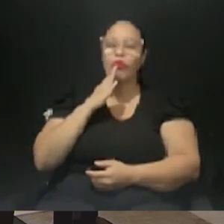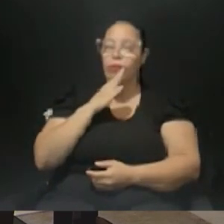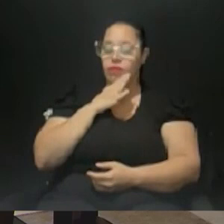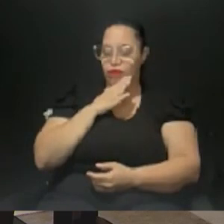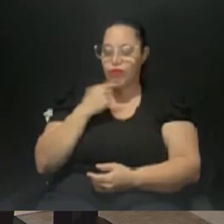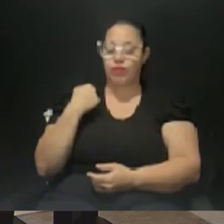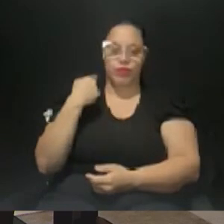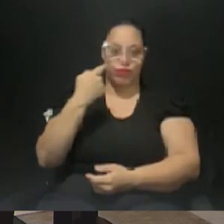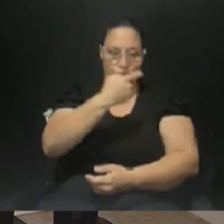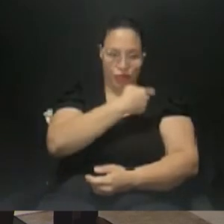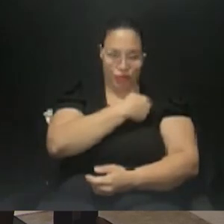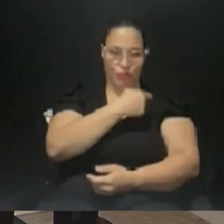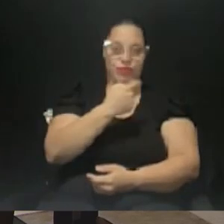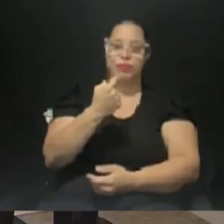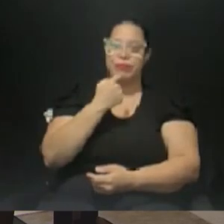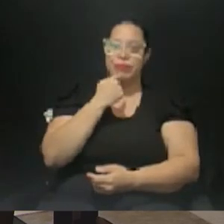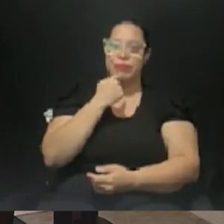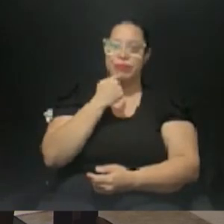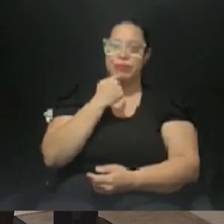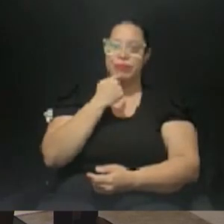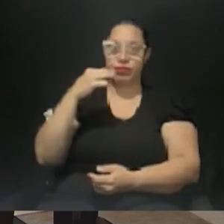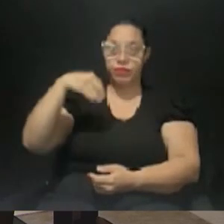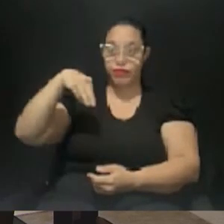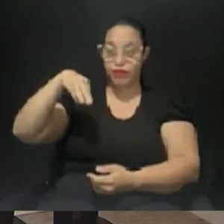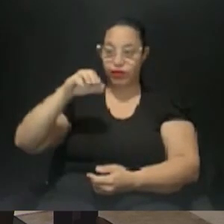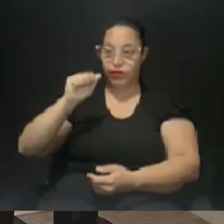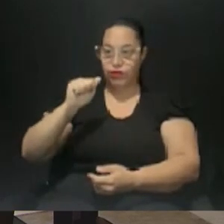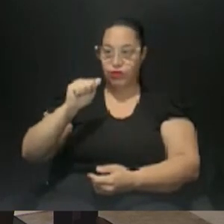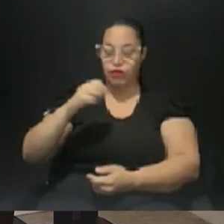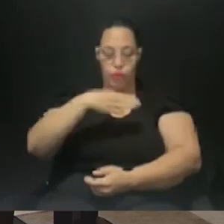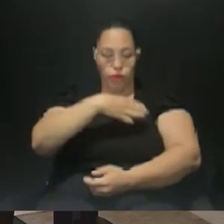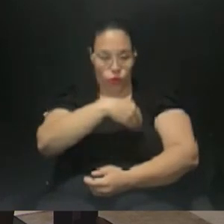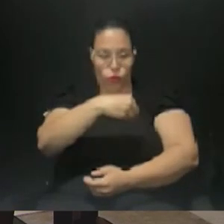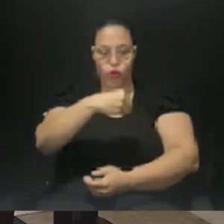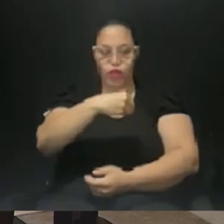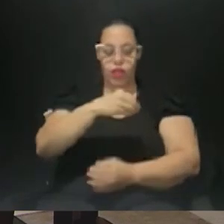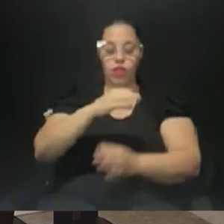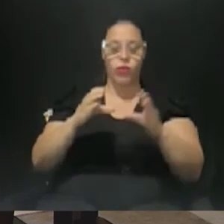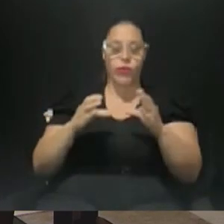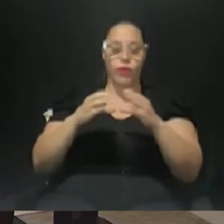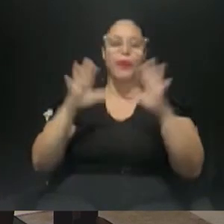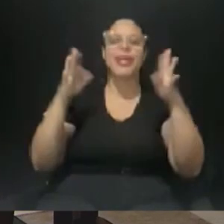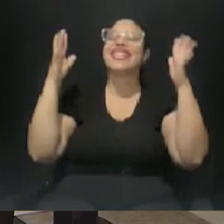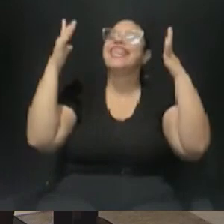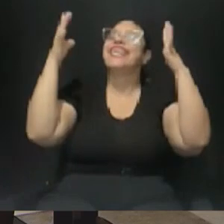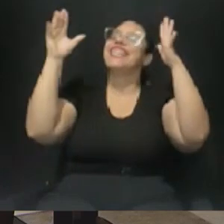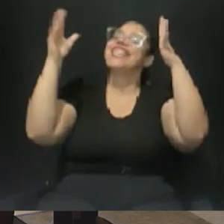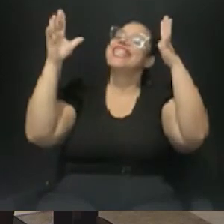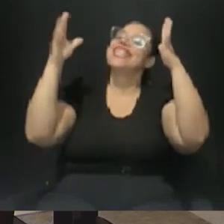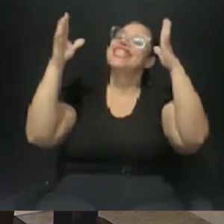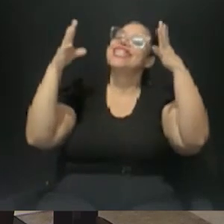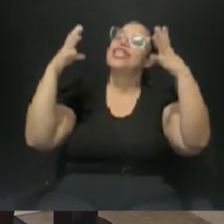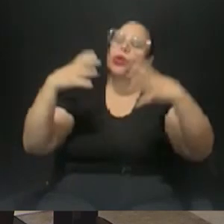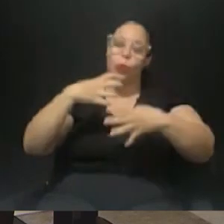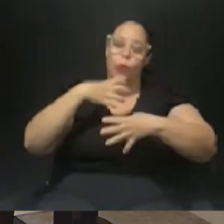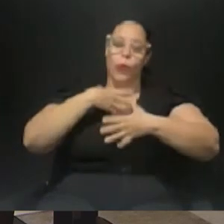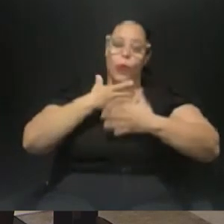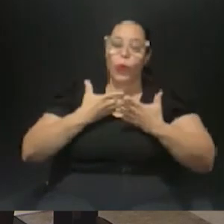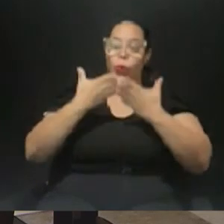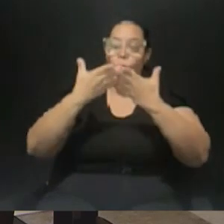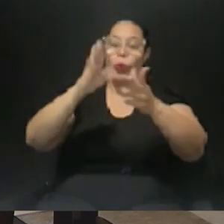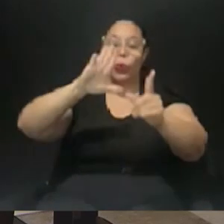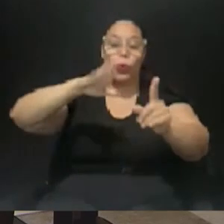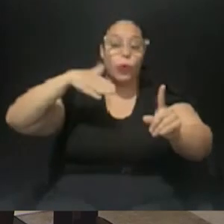filhos, equipe, parabéns. Sintam-se homenageados pela cidade de Campinas, porque a Câmara representa a população